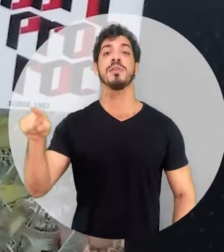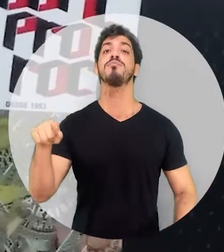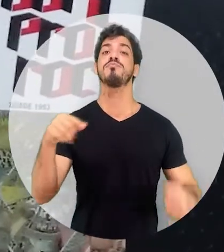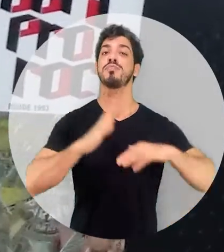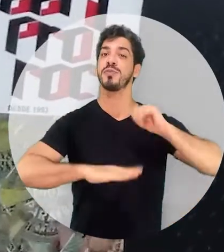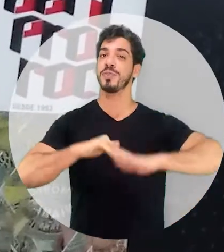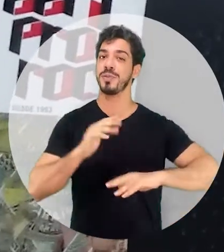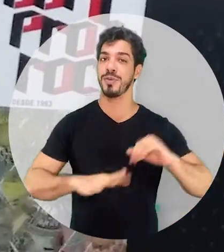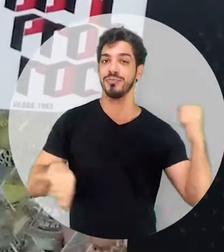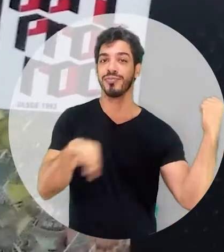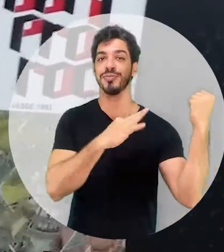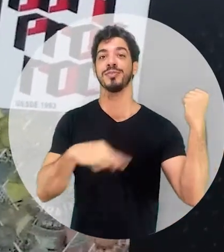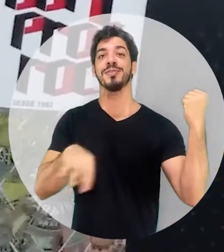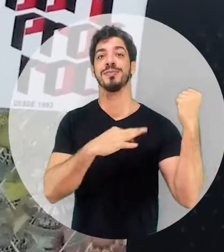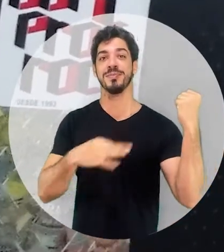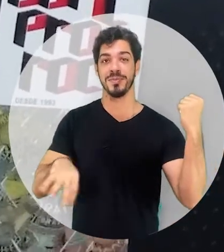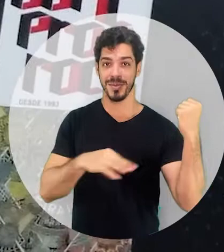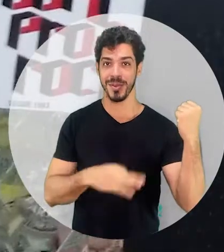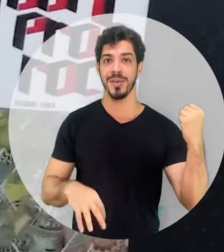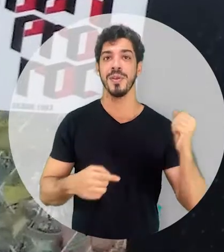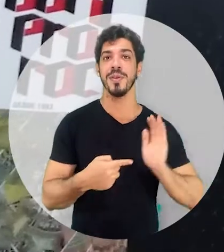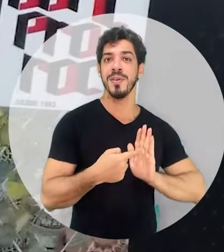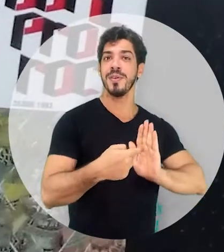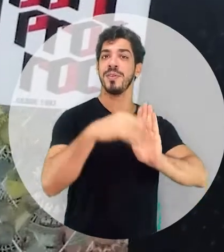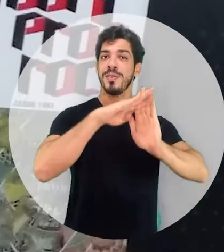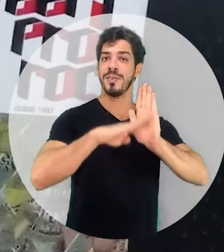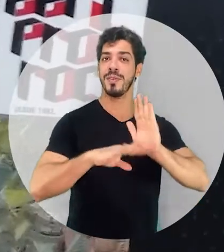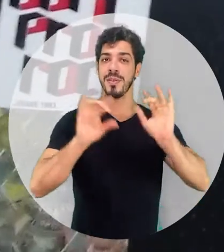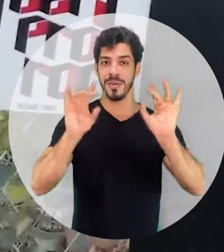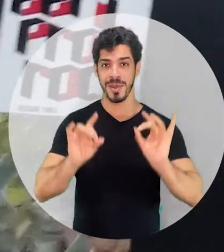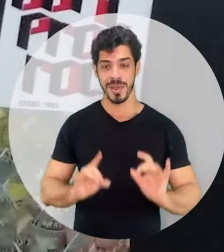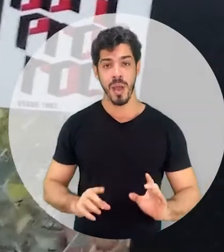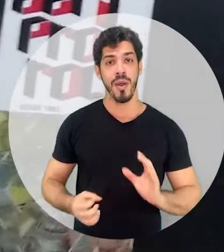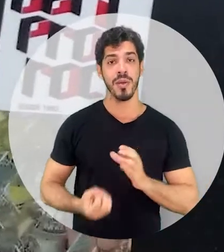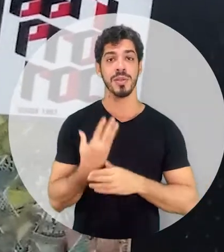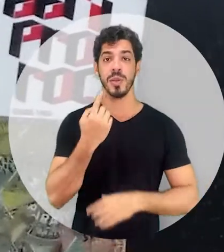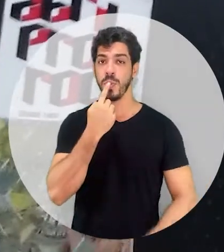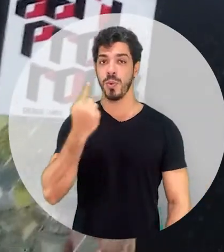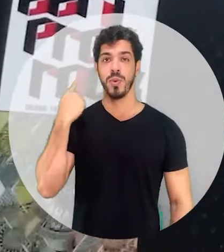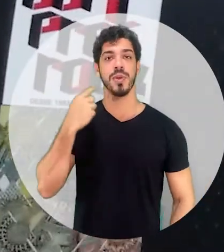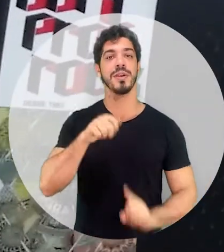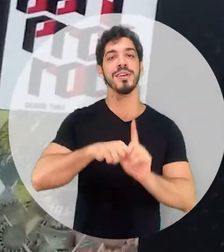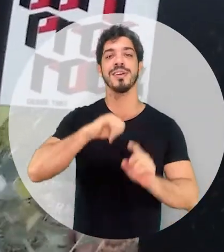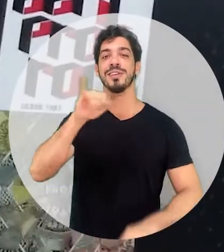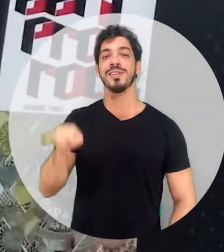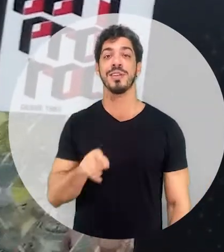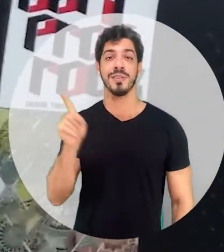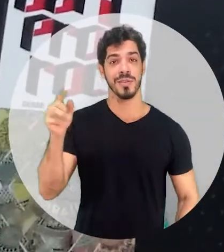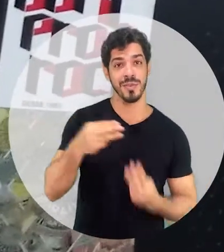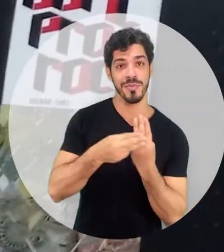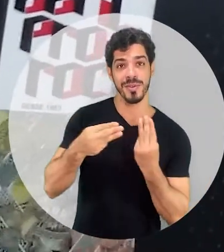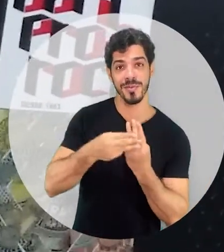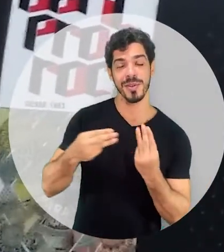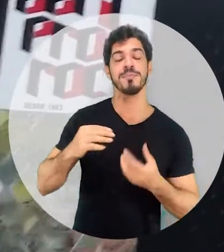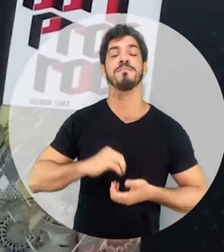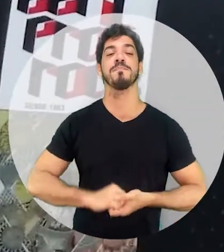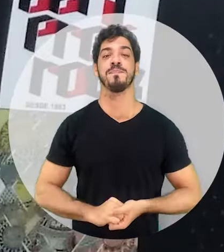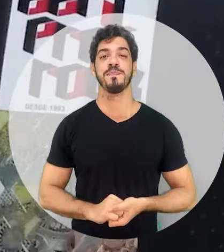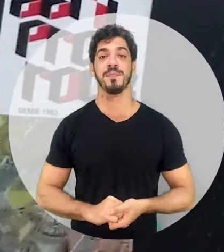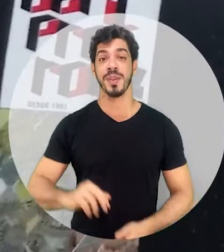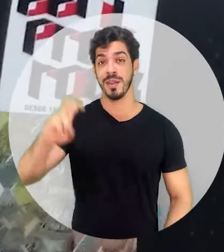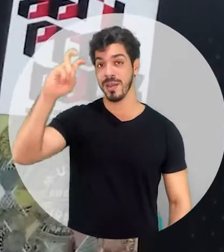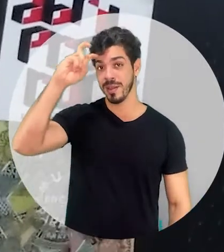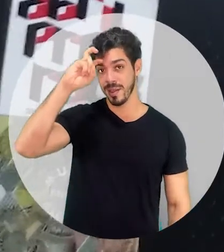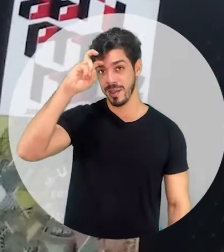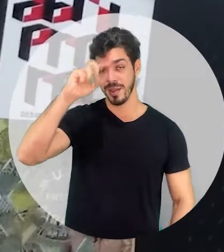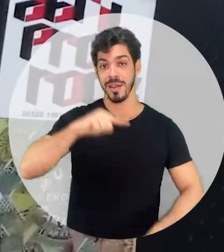Paraíba. A TV Funesc vai transmitir essa apresentação realizada em janeiro deste ano na UFPB. Também na quinta, a